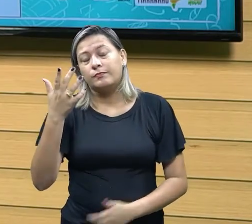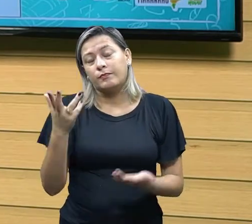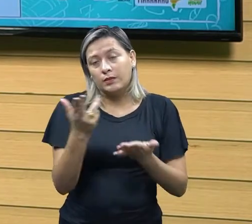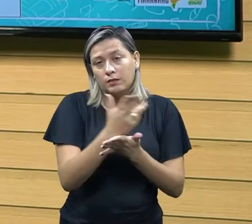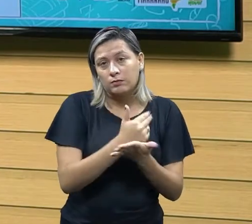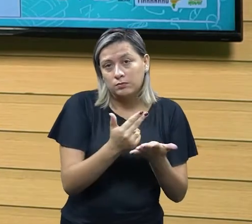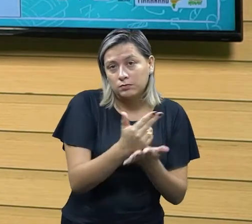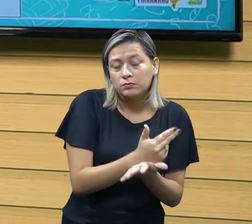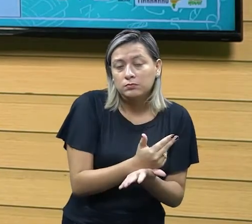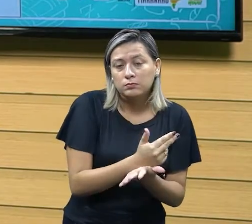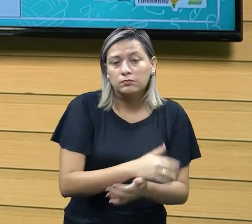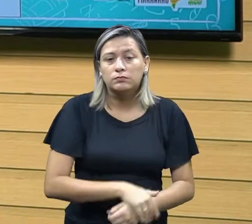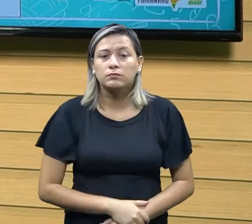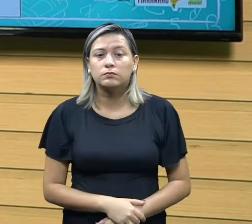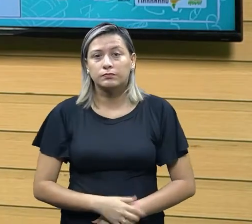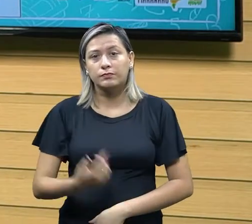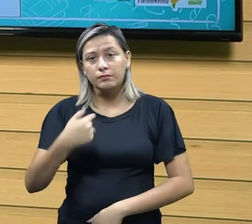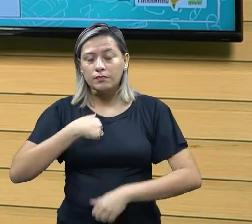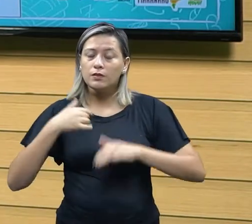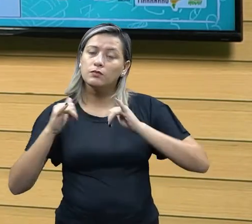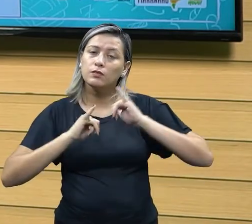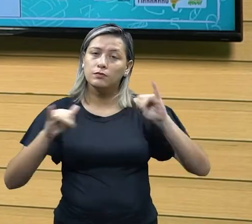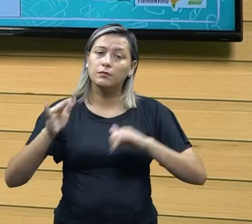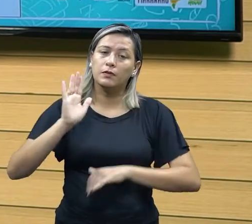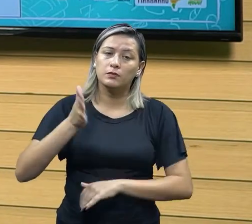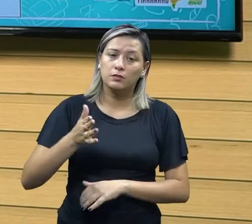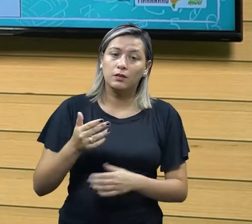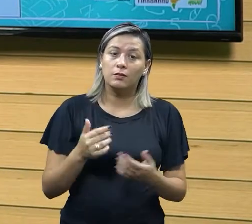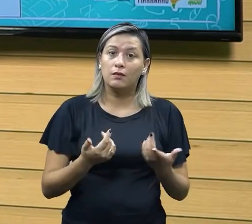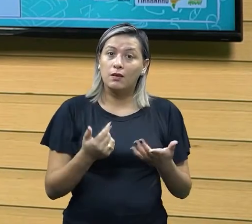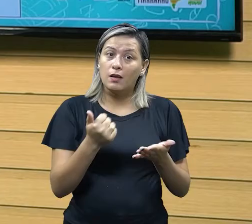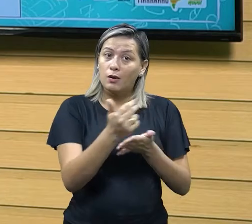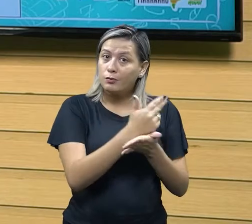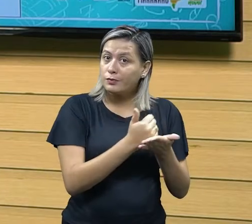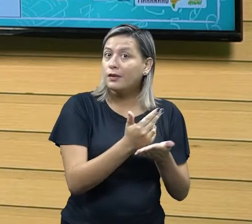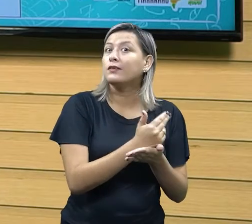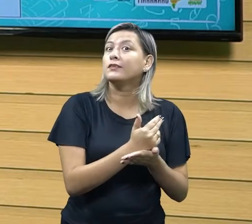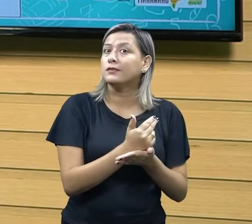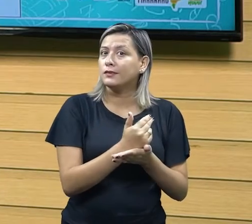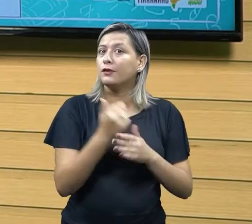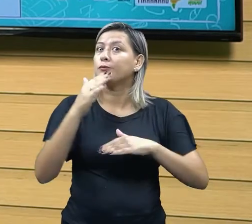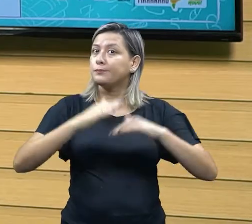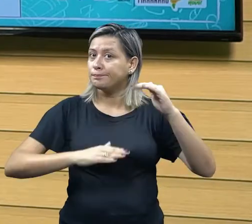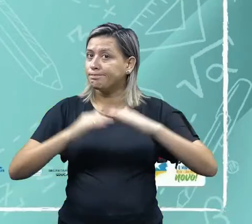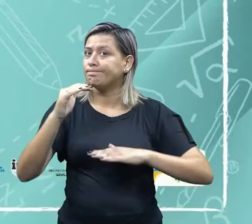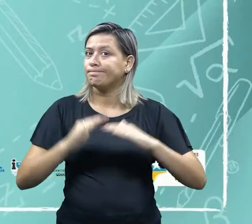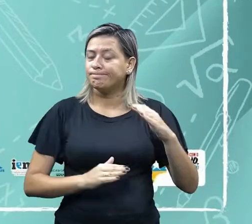e obviamente, como eu já falei várias vezes, é um trabalho, é um desenho profissional.